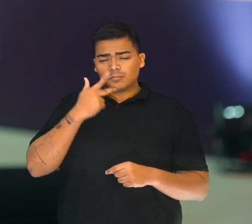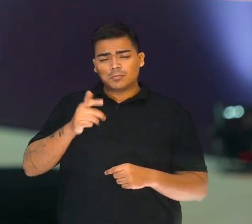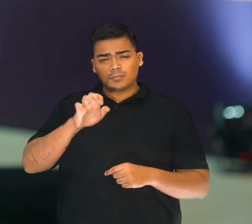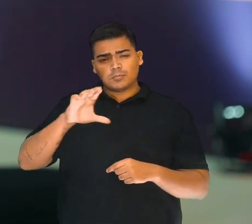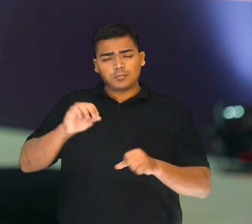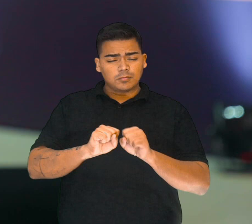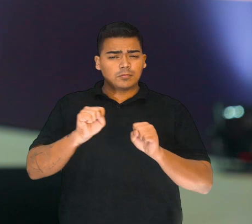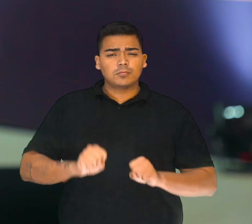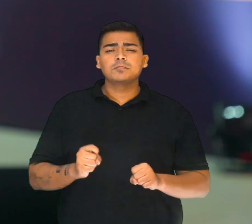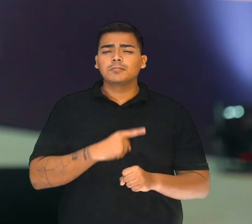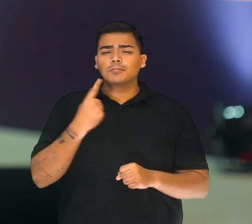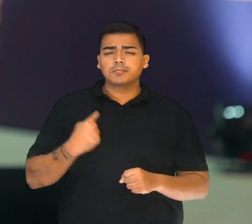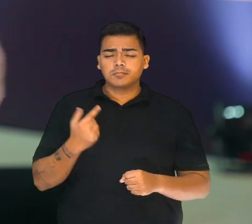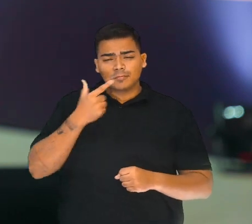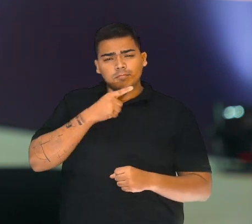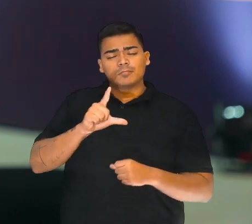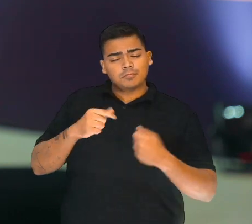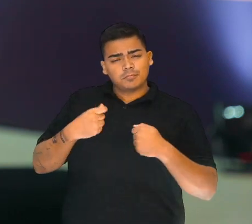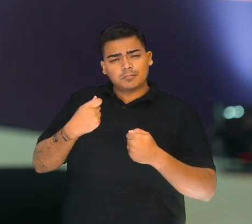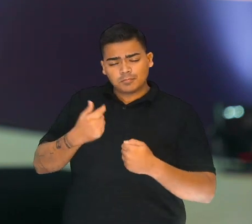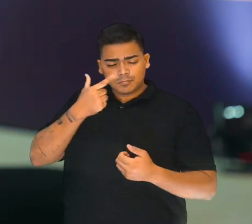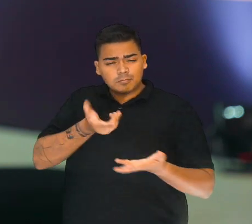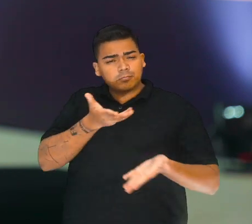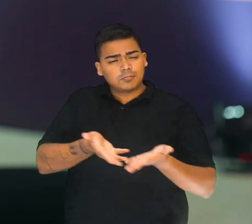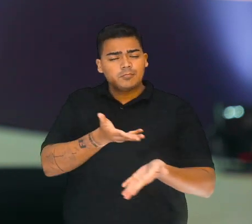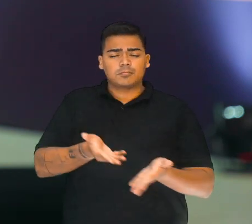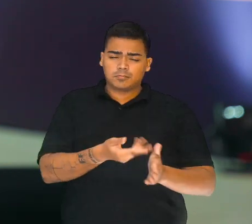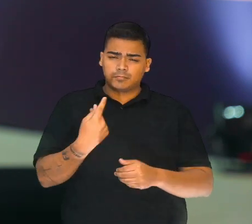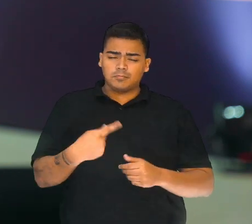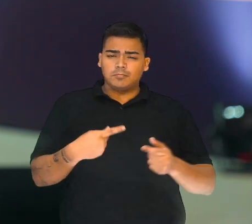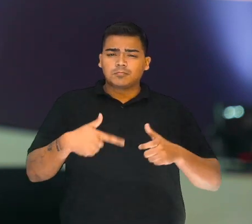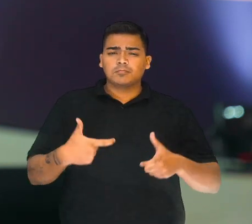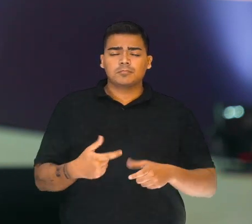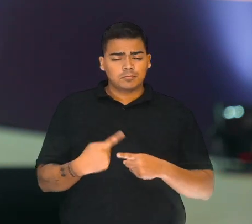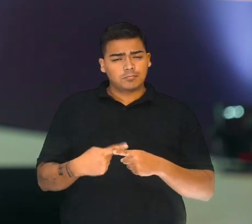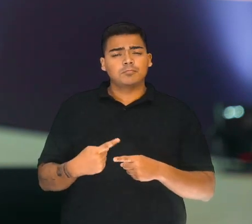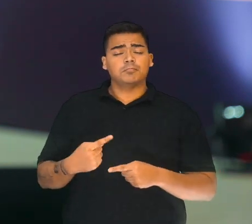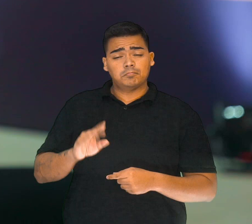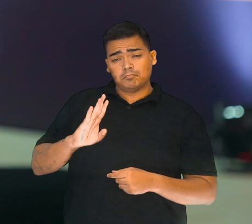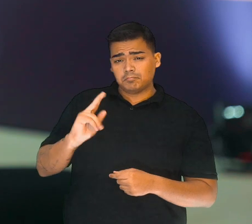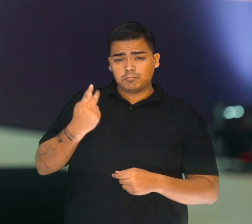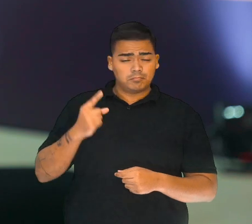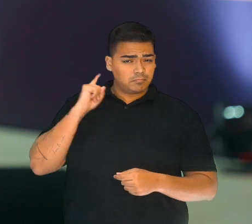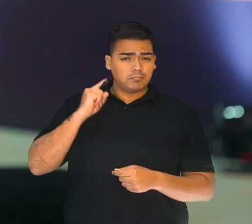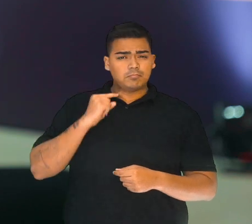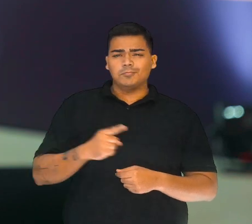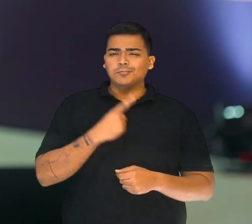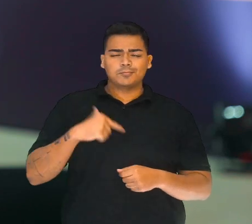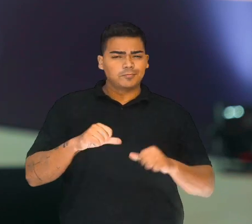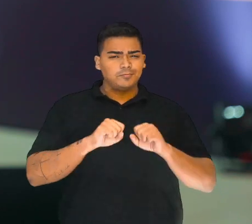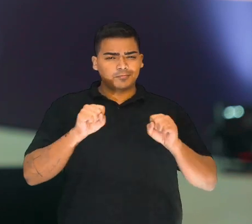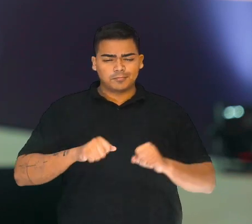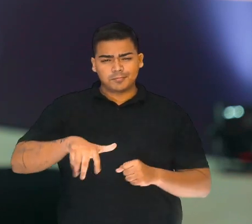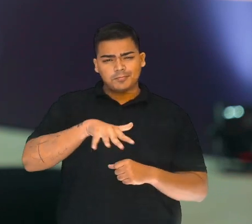A gente tem que gerar impacto no nosso próprio ecossistema. E com isso que eu percebo hoje é que Minas e Belo Horizonte tem um ecossistema